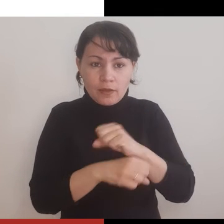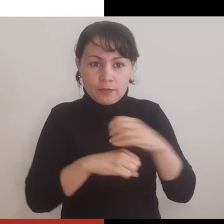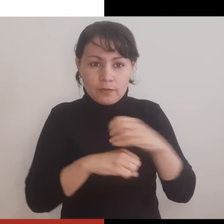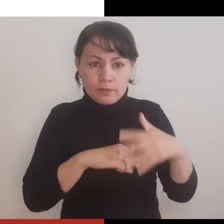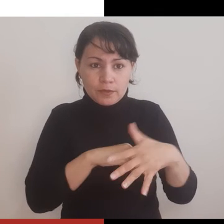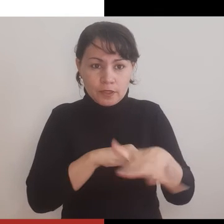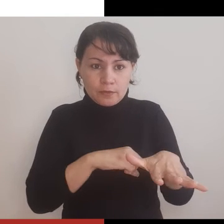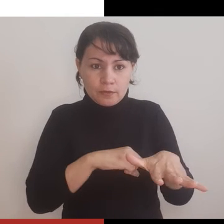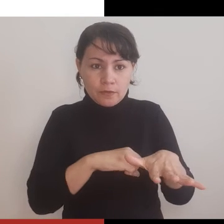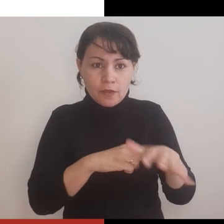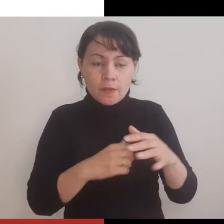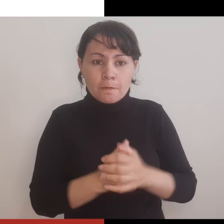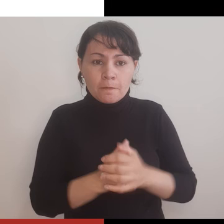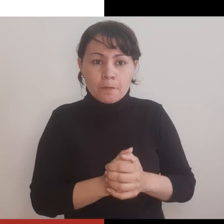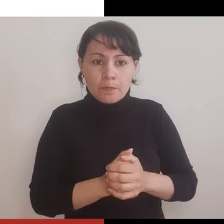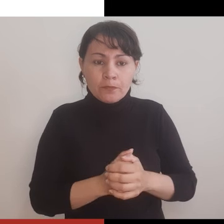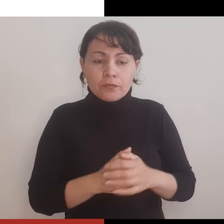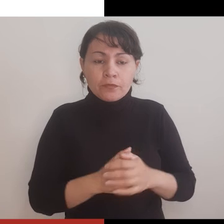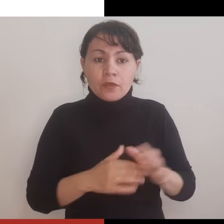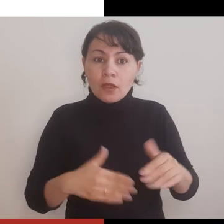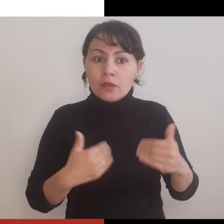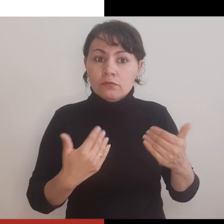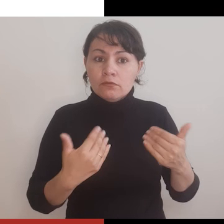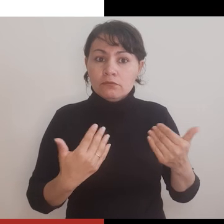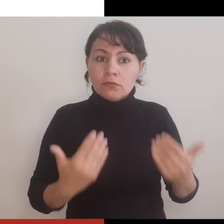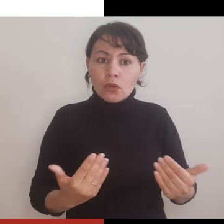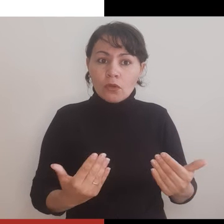né? E aí, com